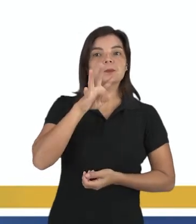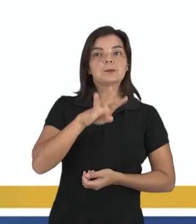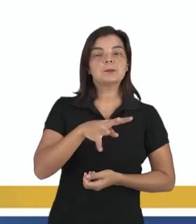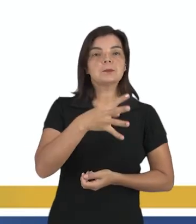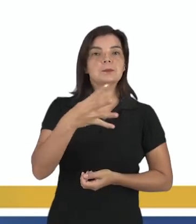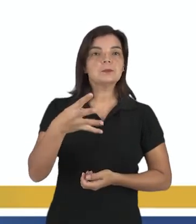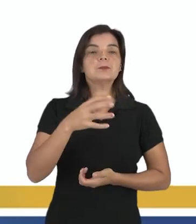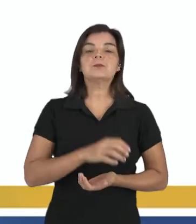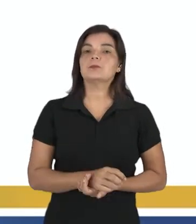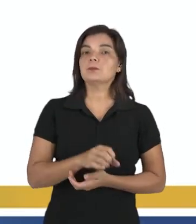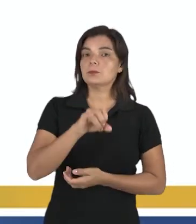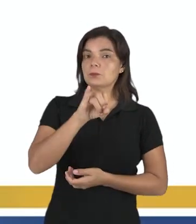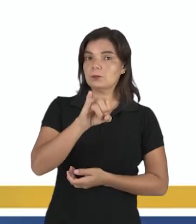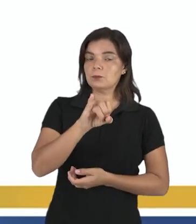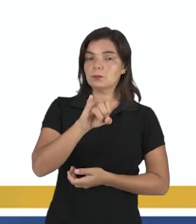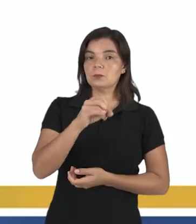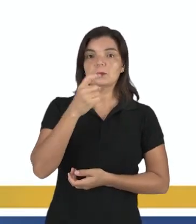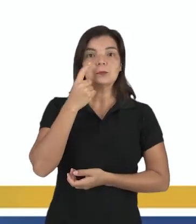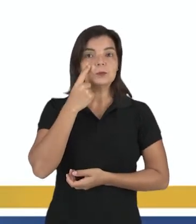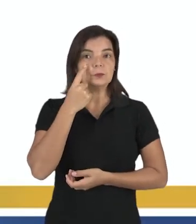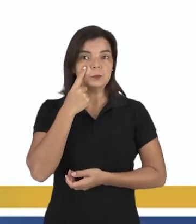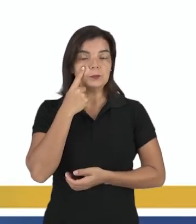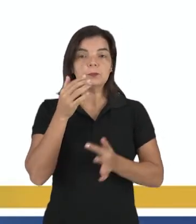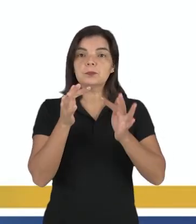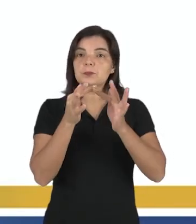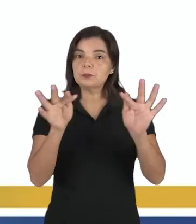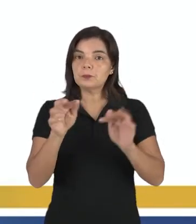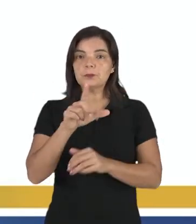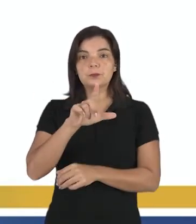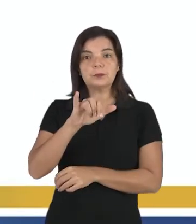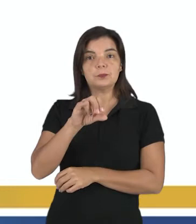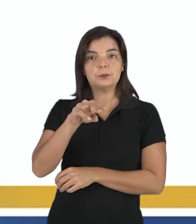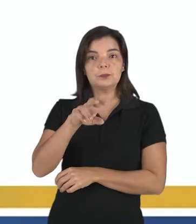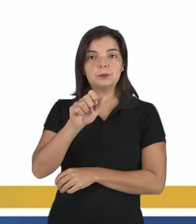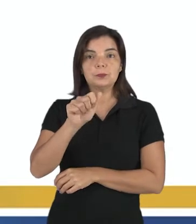só. Se vocês forem trabalhar na função linear,